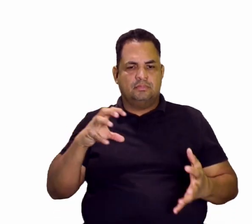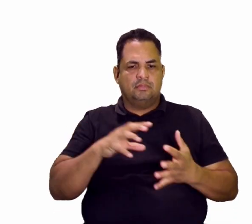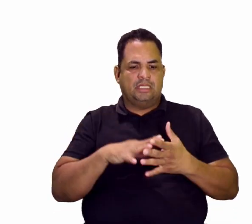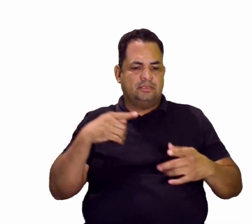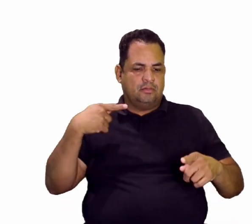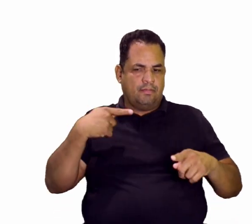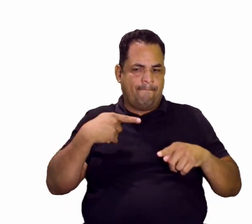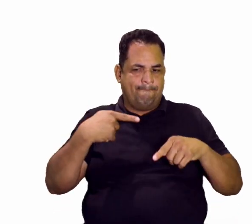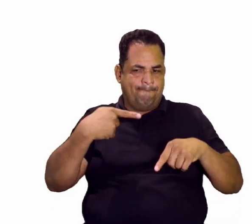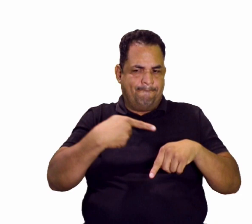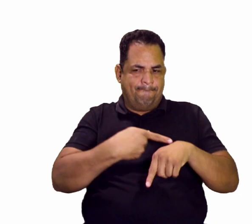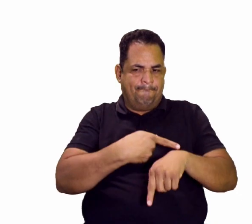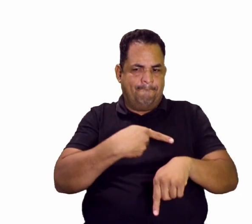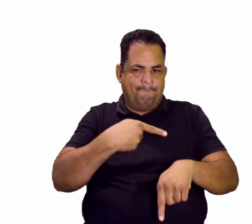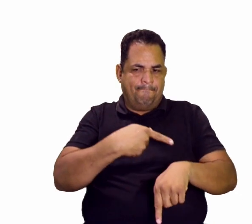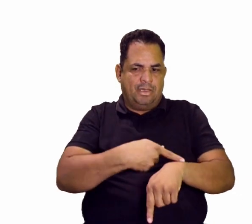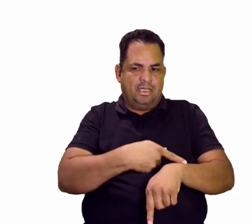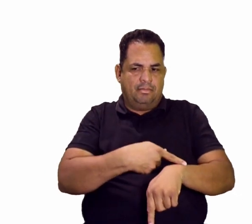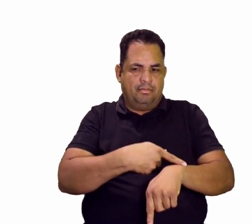agulha. Eles se